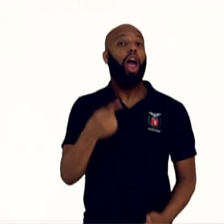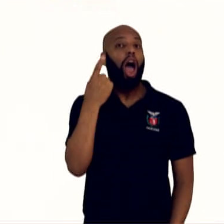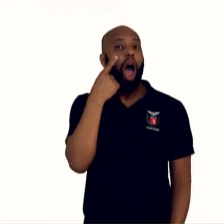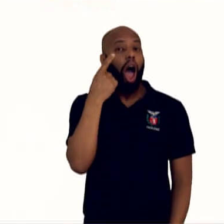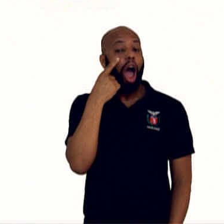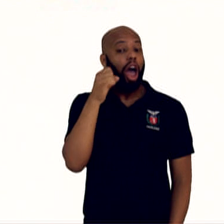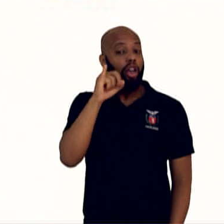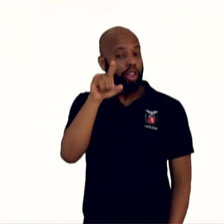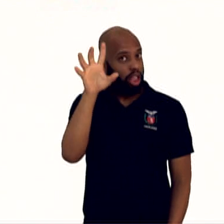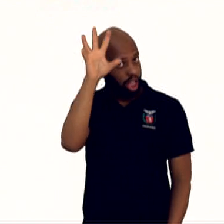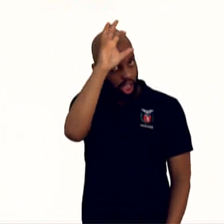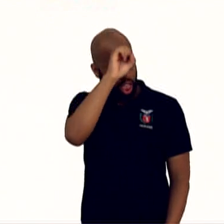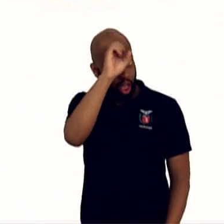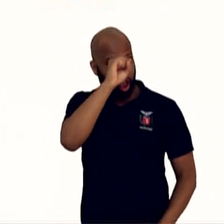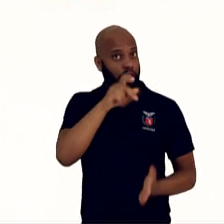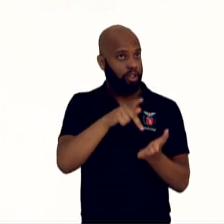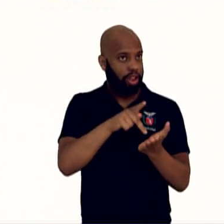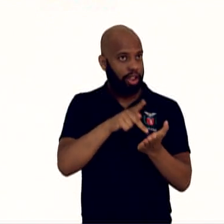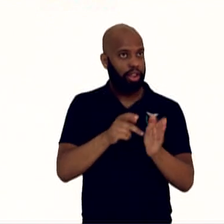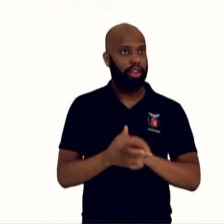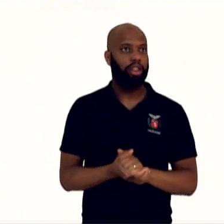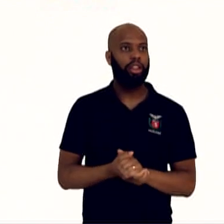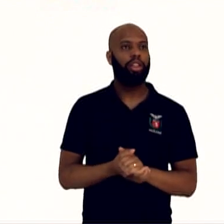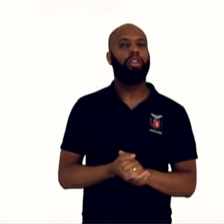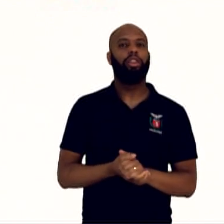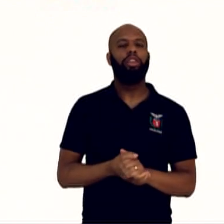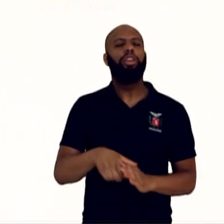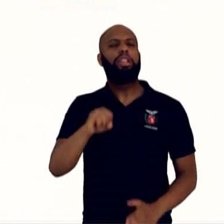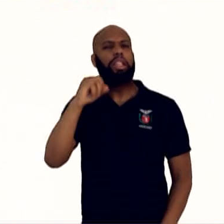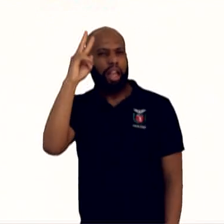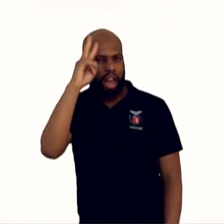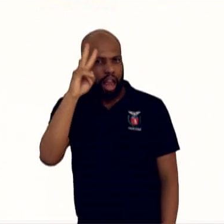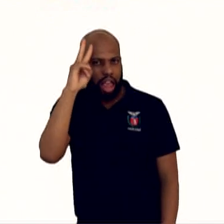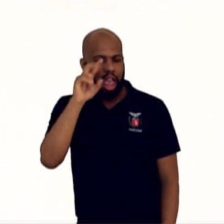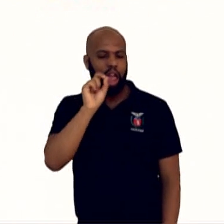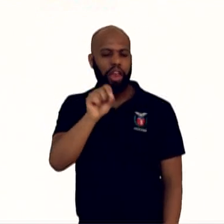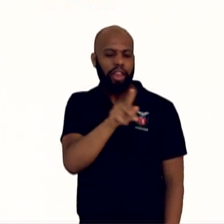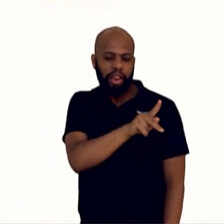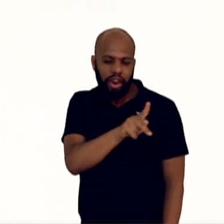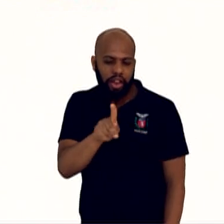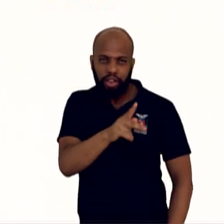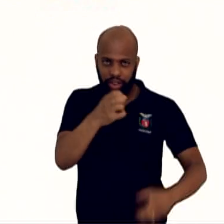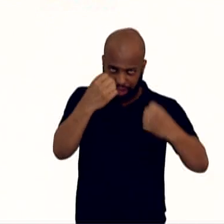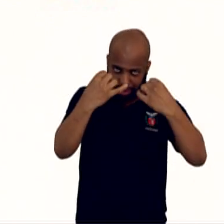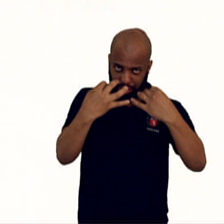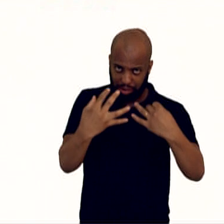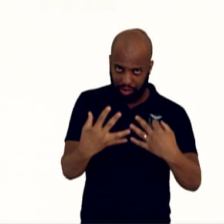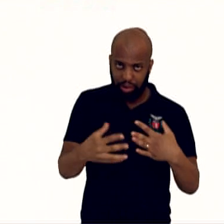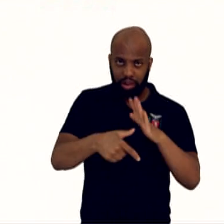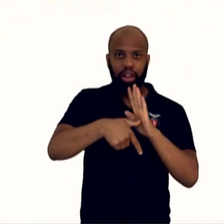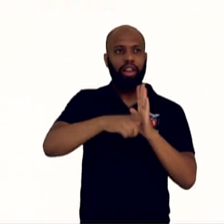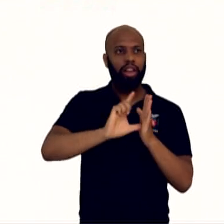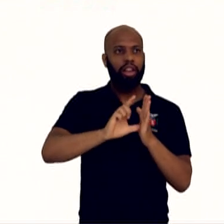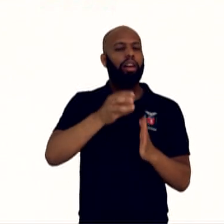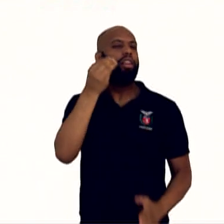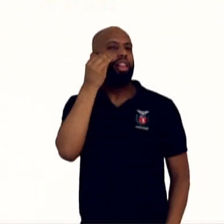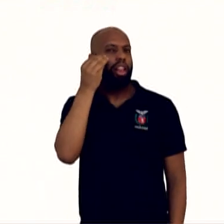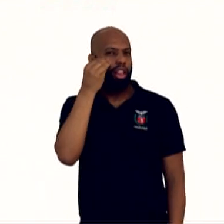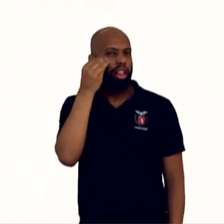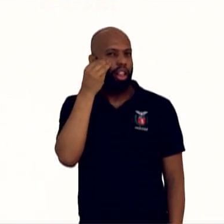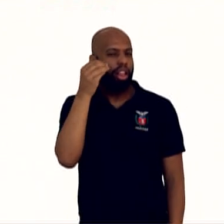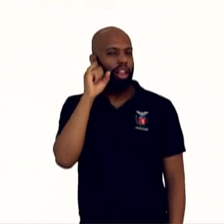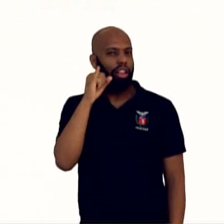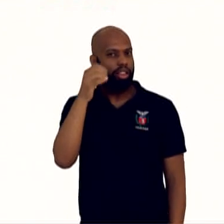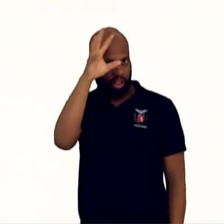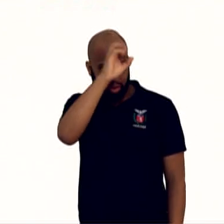conhecimento. Vamos ver se a gente aprendeu alguma coisa? Vamos ver se a gente lembra do que a prof falou aqui, né? Vamos testar os